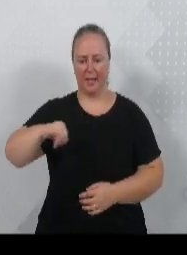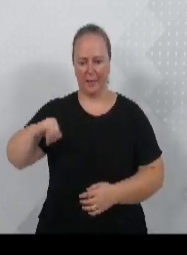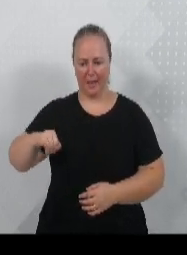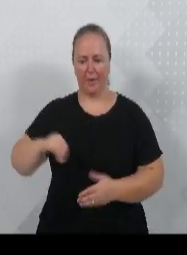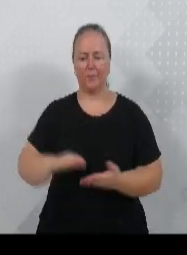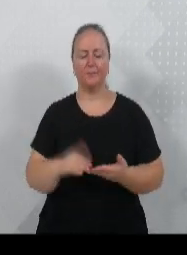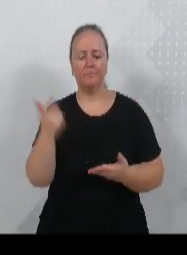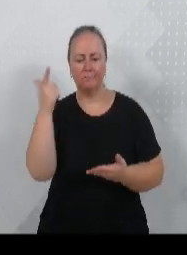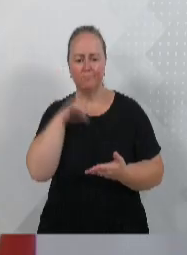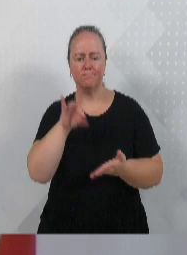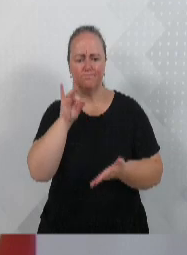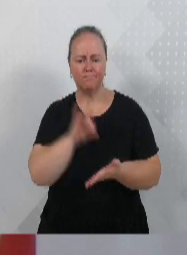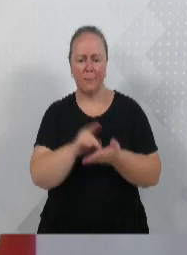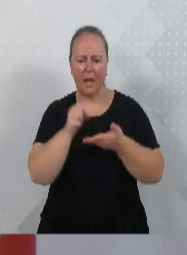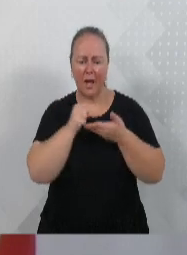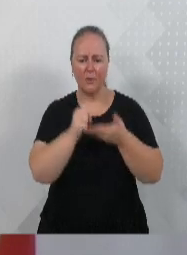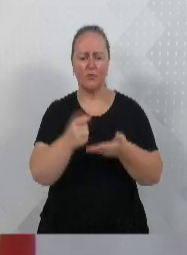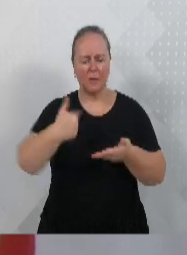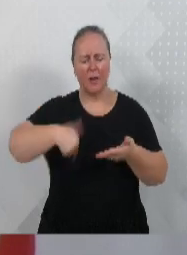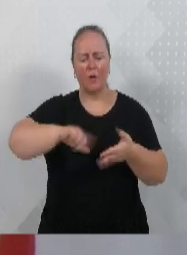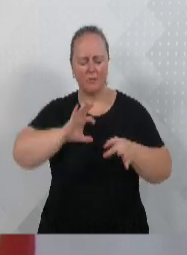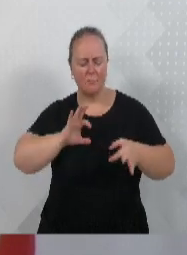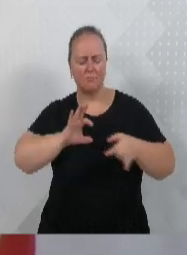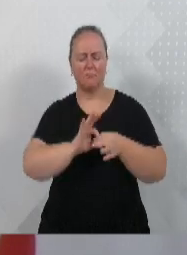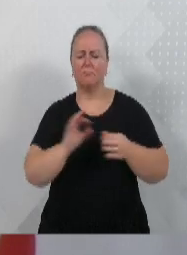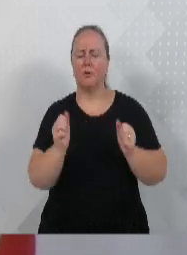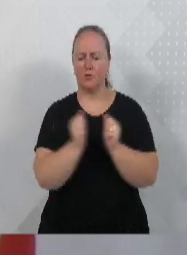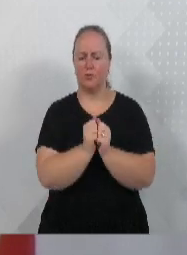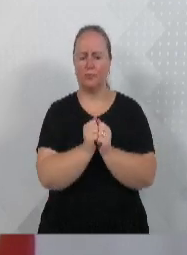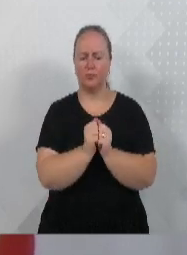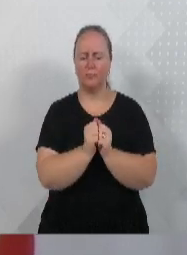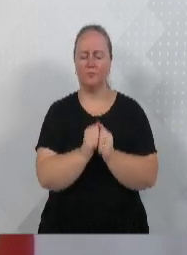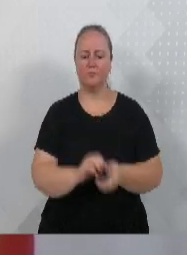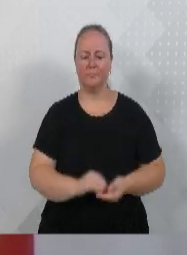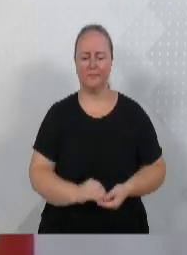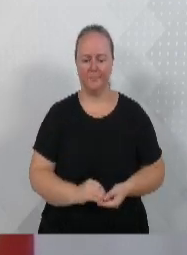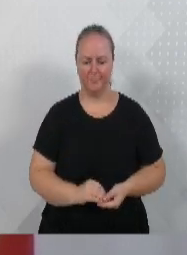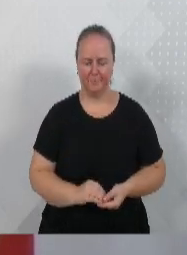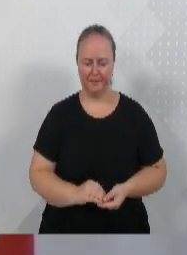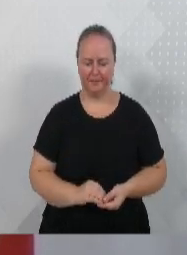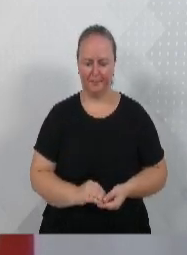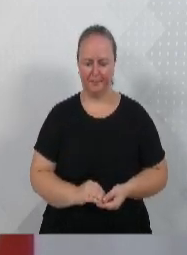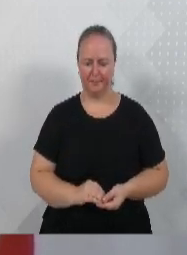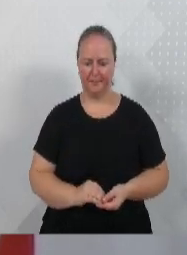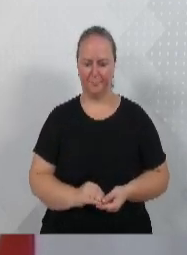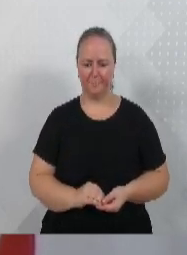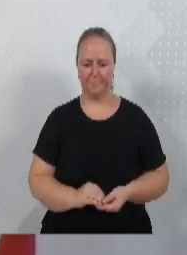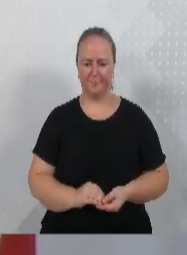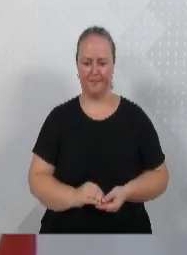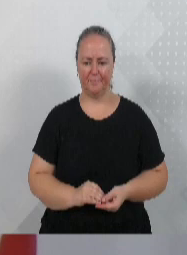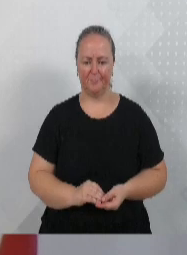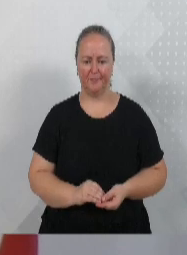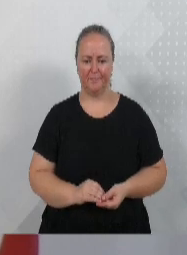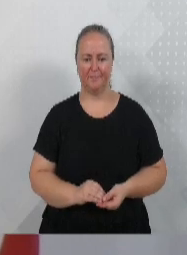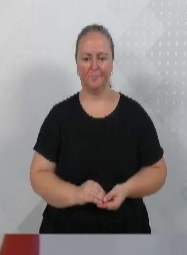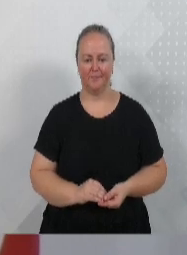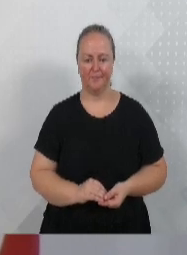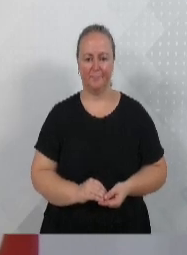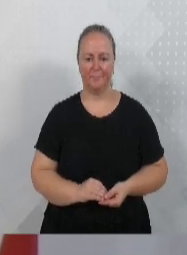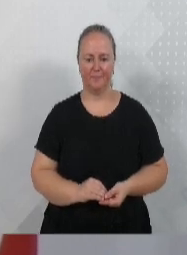por essas pessoas, contem conosco. E agora, eu gostaria de falar que